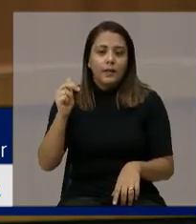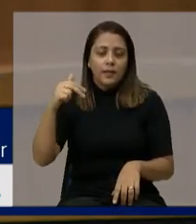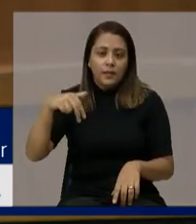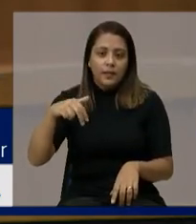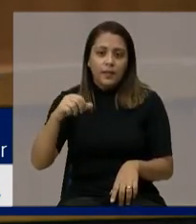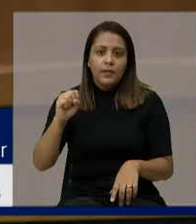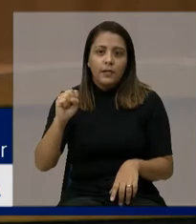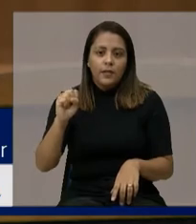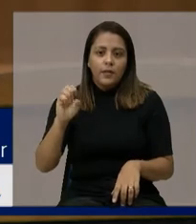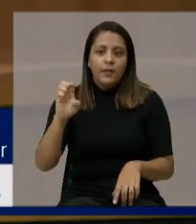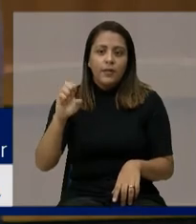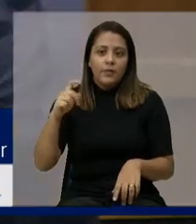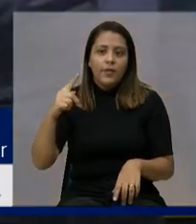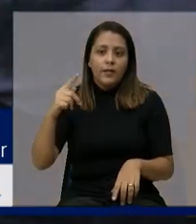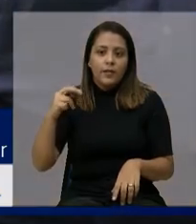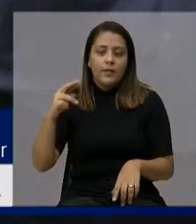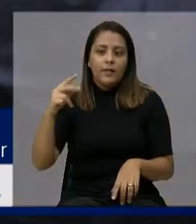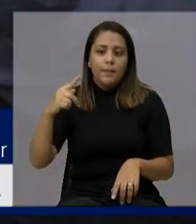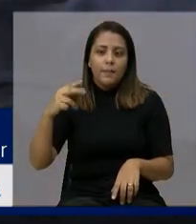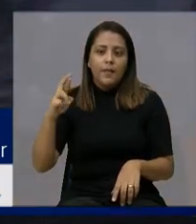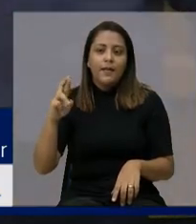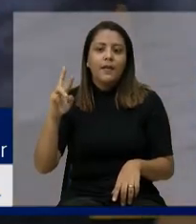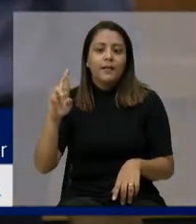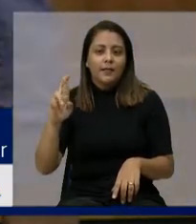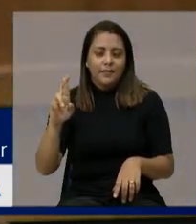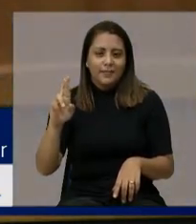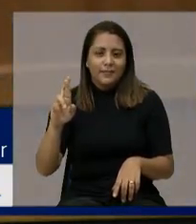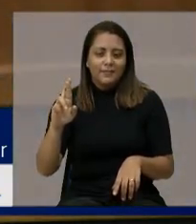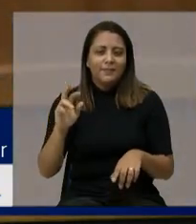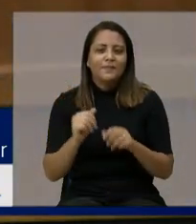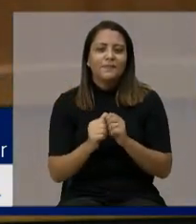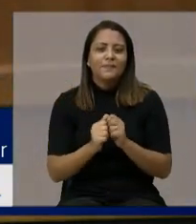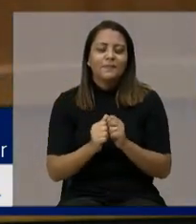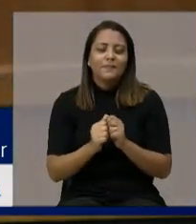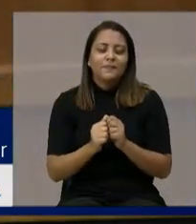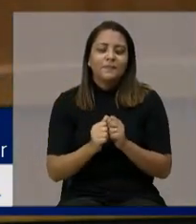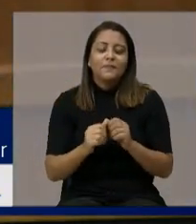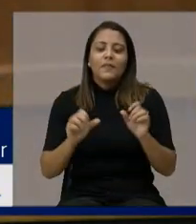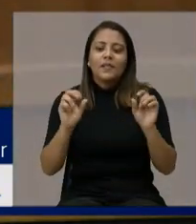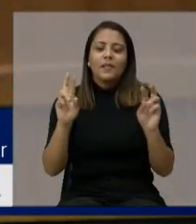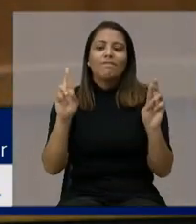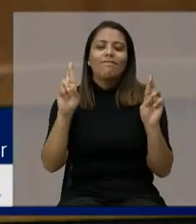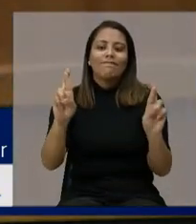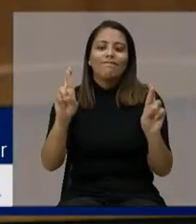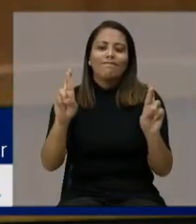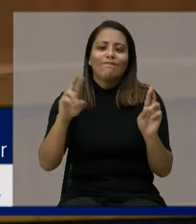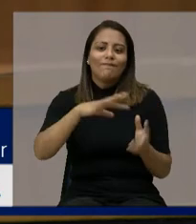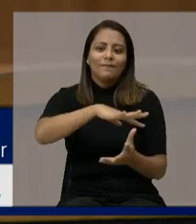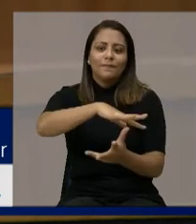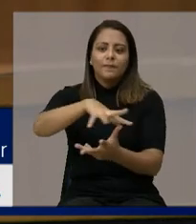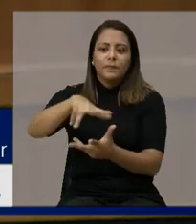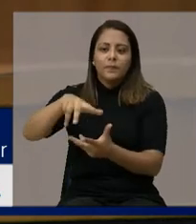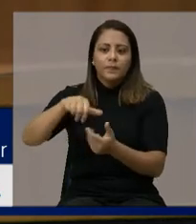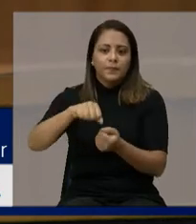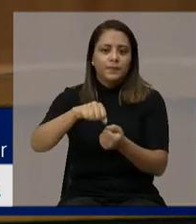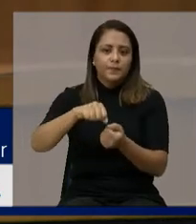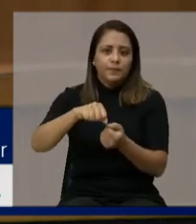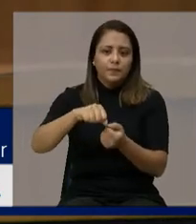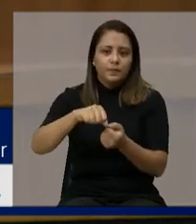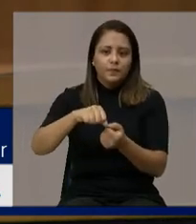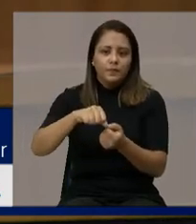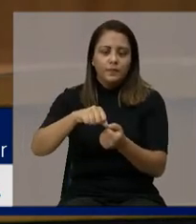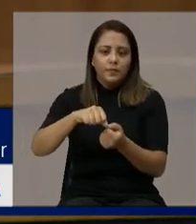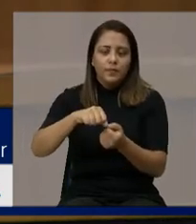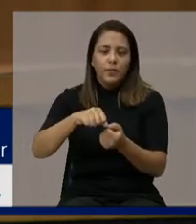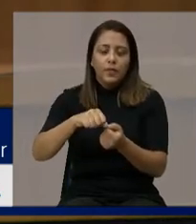trazendo muita esperança aí para o nosso mundo, que a gente possa o mais rápido possível, em todos os países, começar a chegar